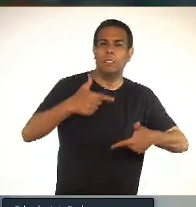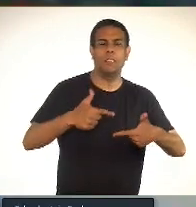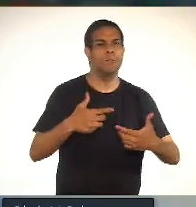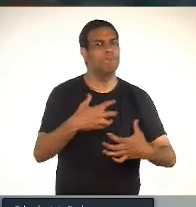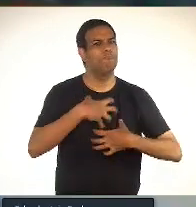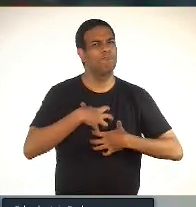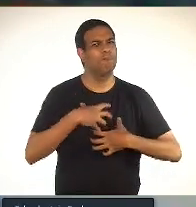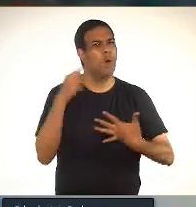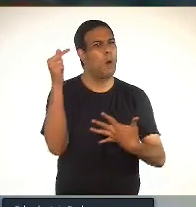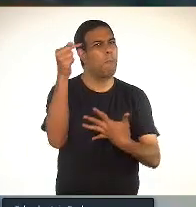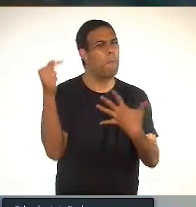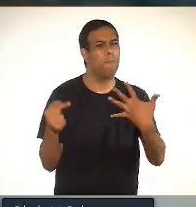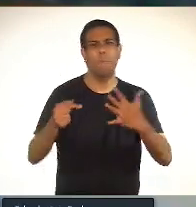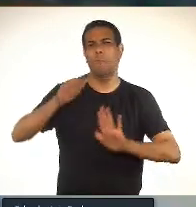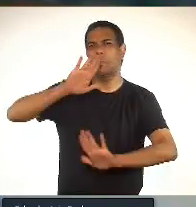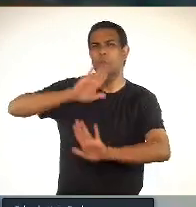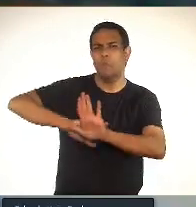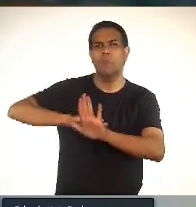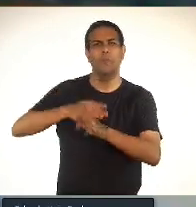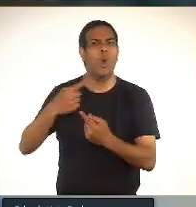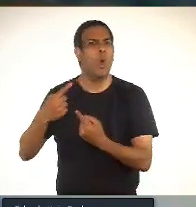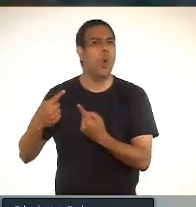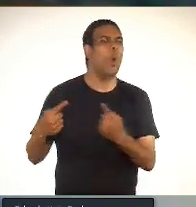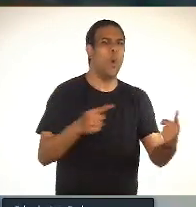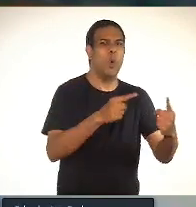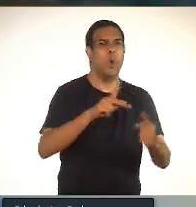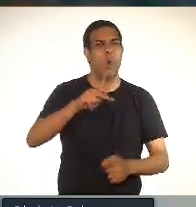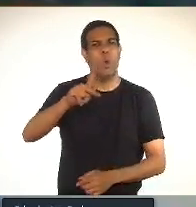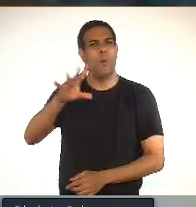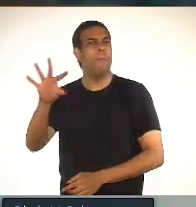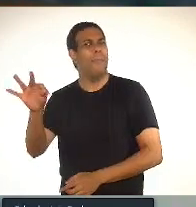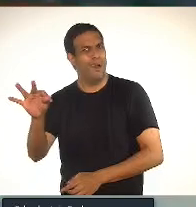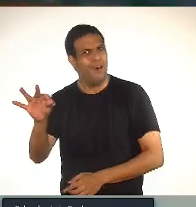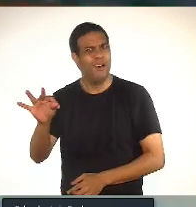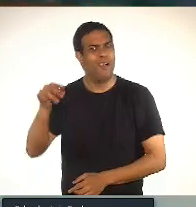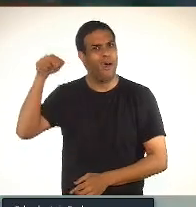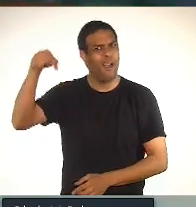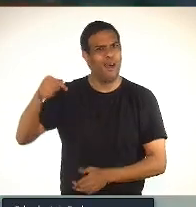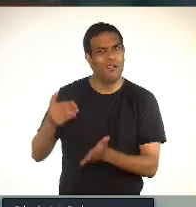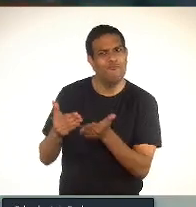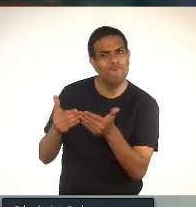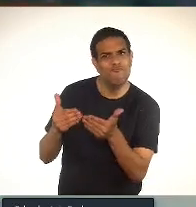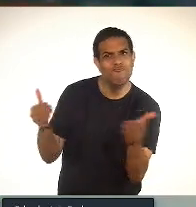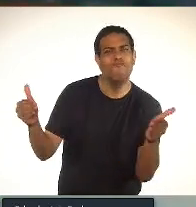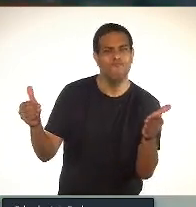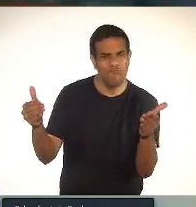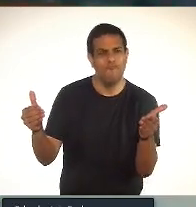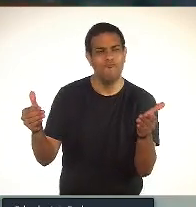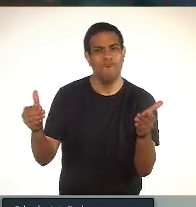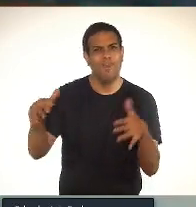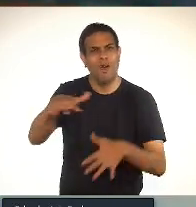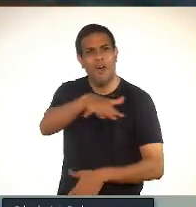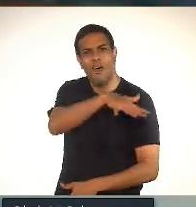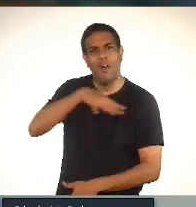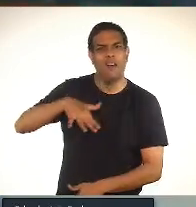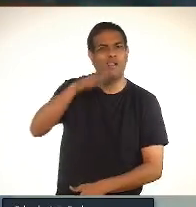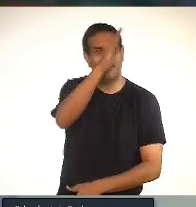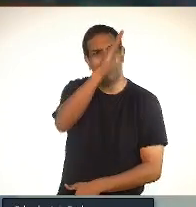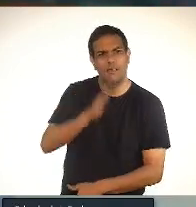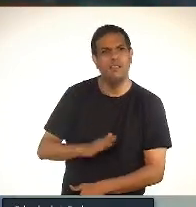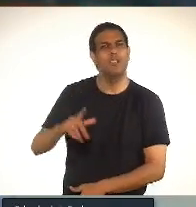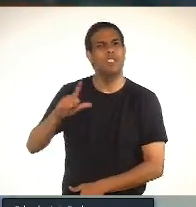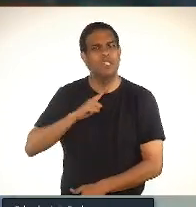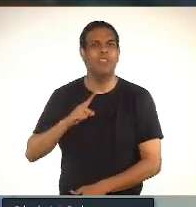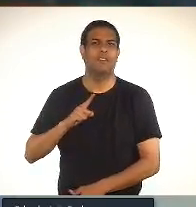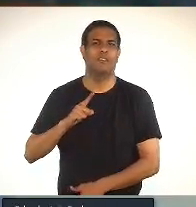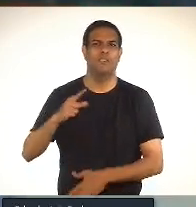fundo com o petismo, que nascia aqui no nosso país e já tinha